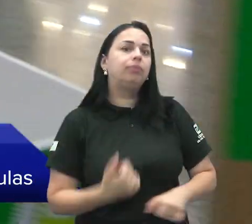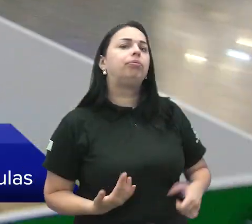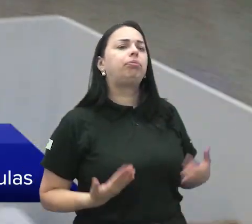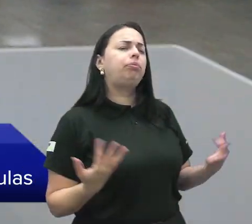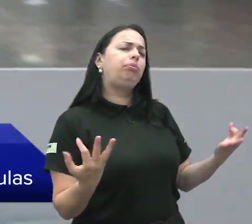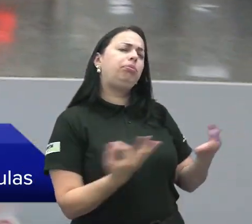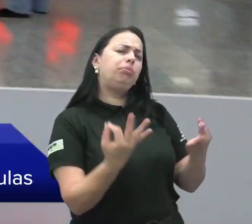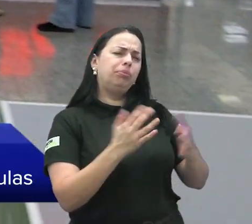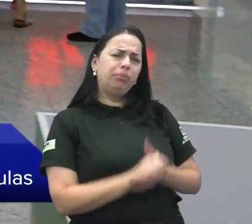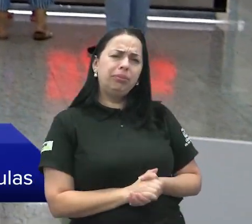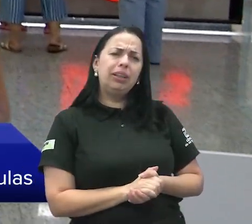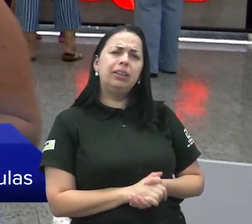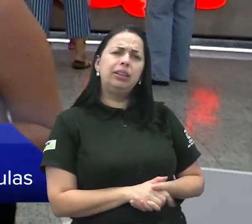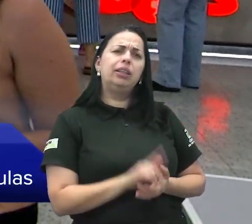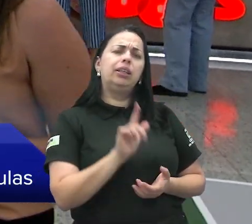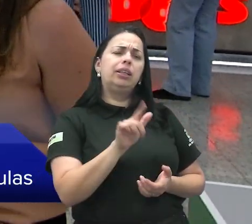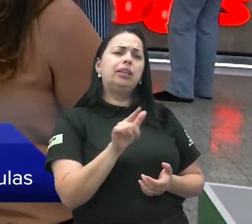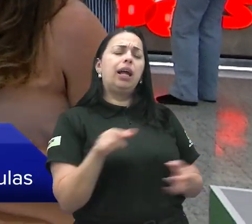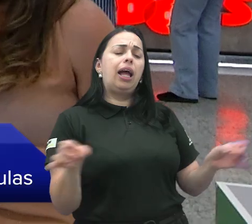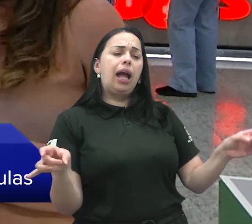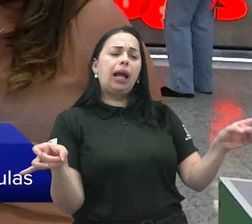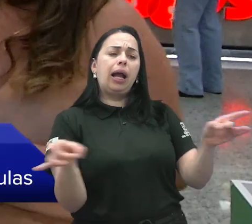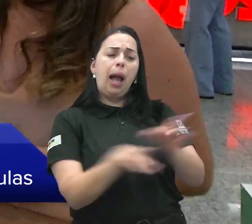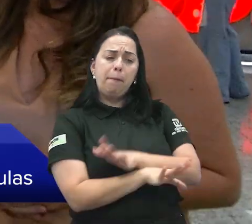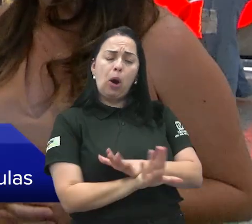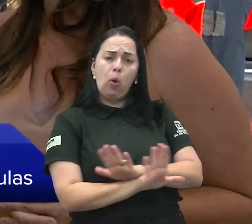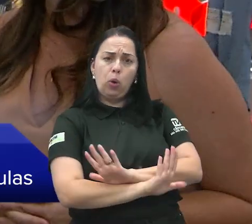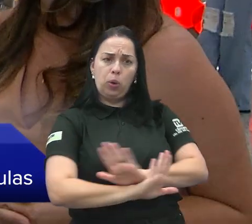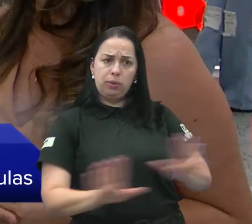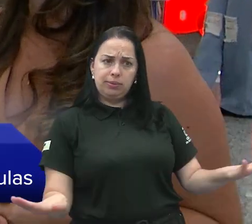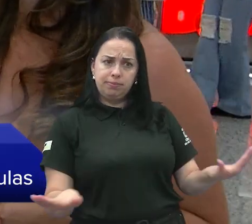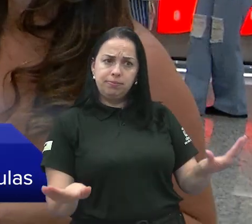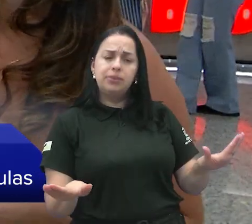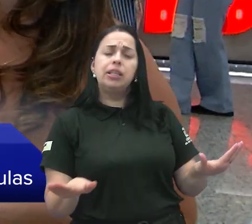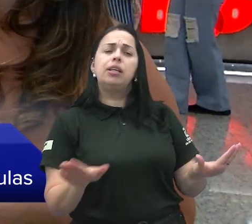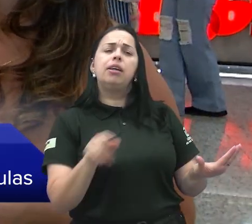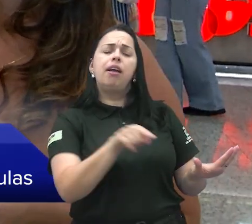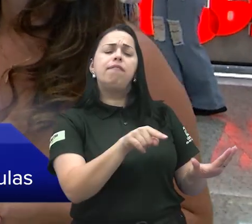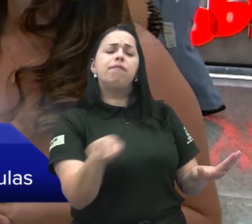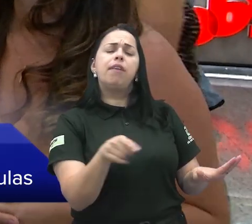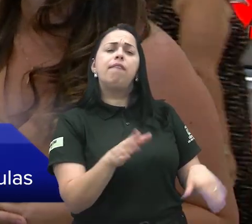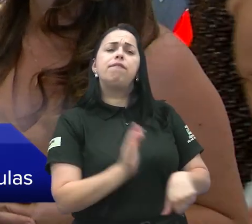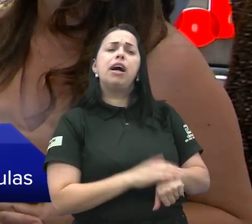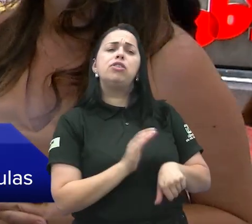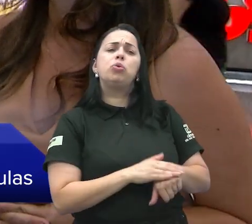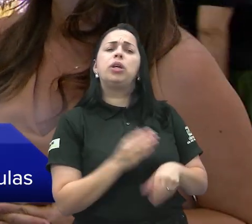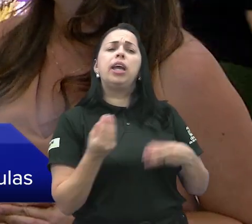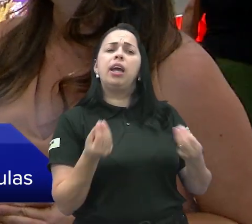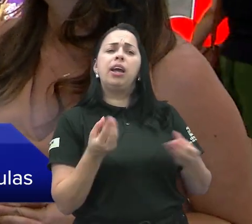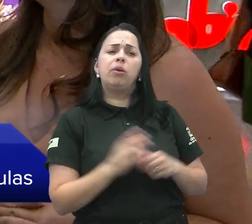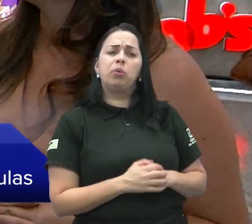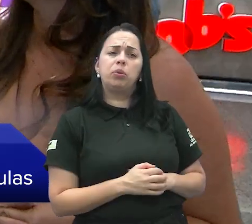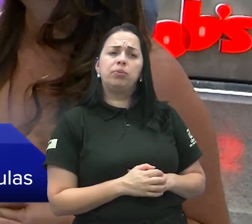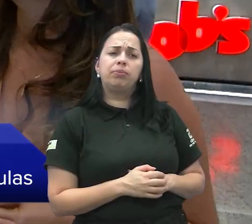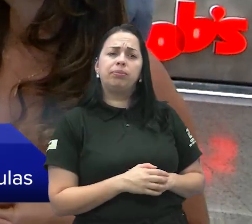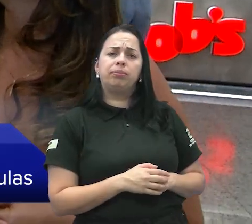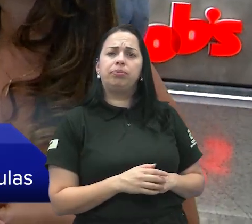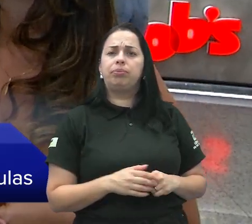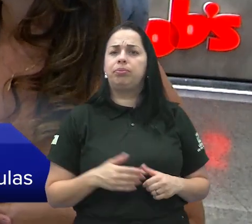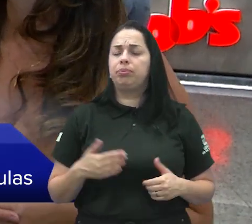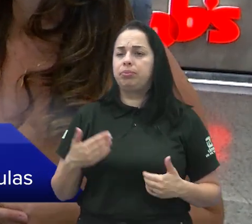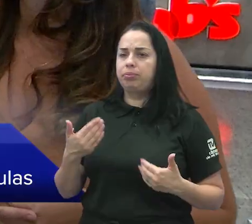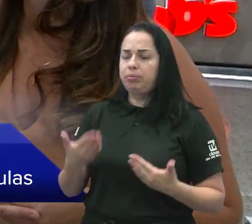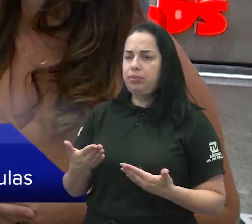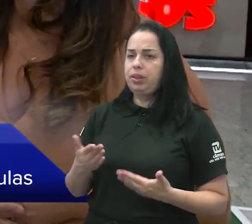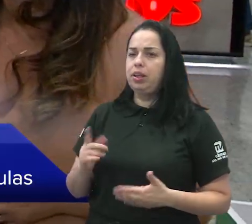coleta. Perfeito. E depois, na hora que a ação termina, conclui-se, qual que é a destinação desses